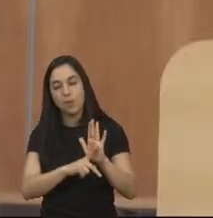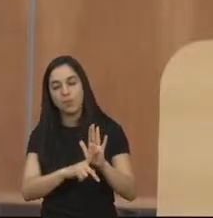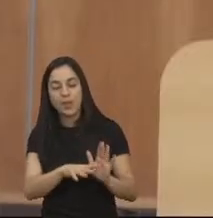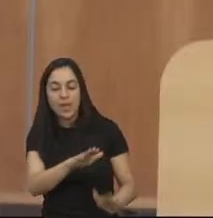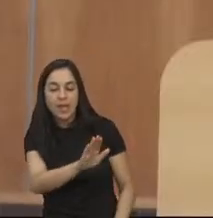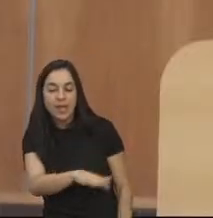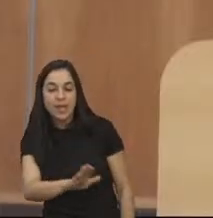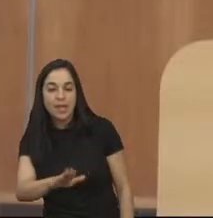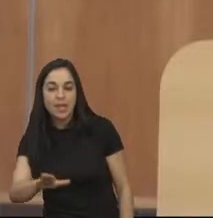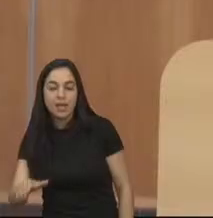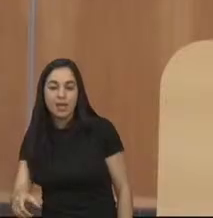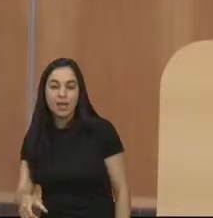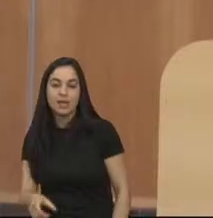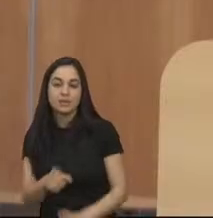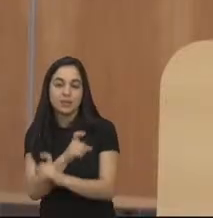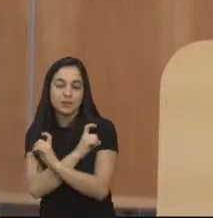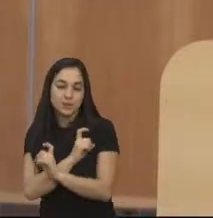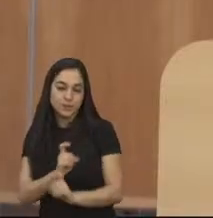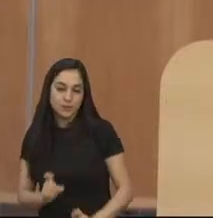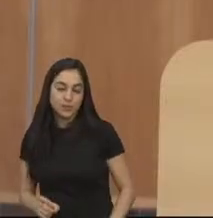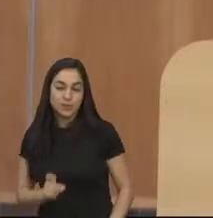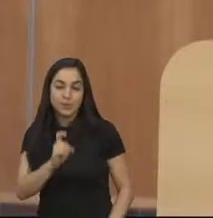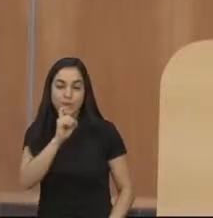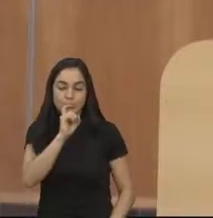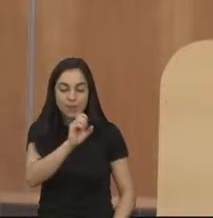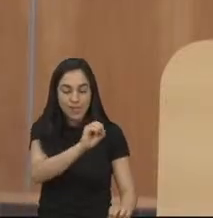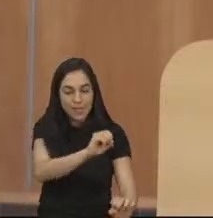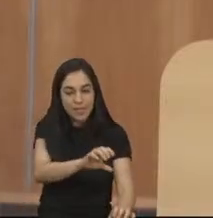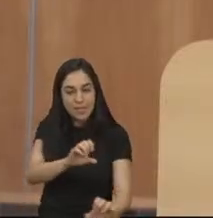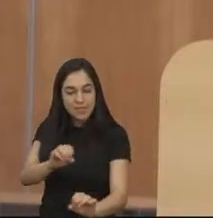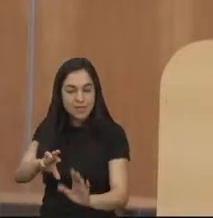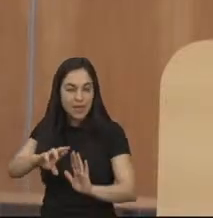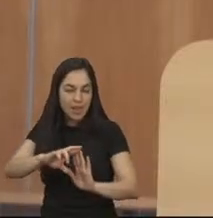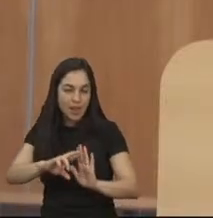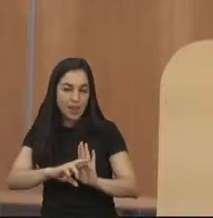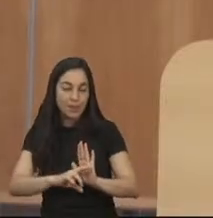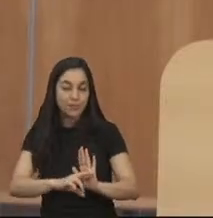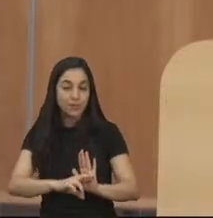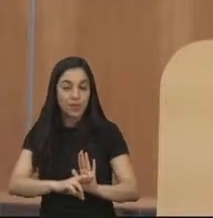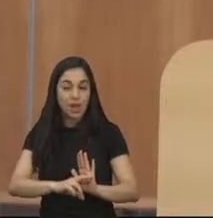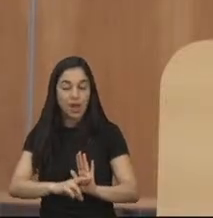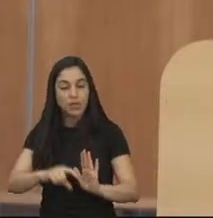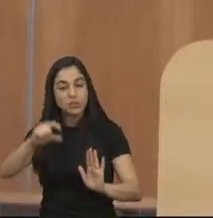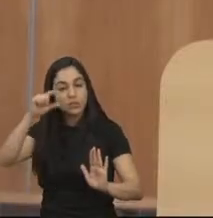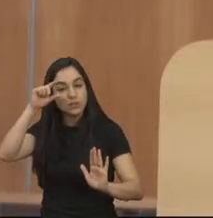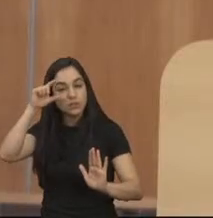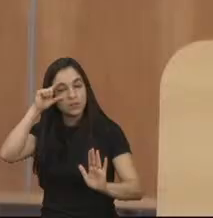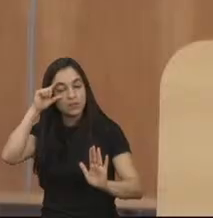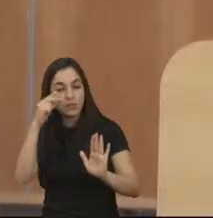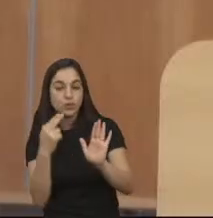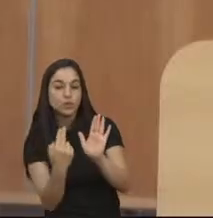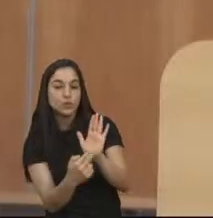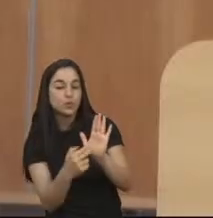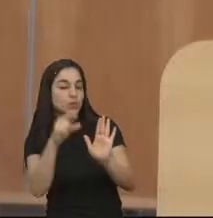Trânsito Mirim do município de Jacareí, do vereador Jean Araújo.